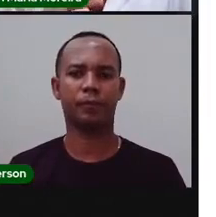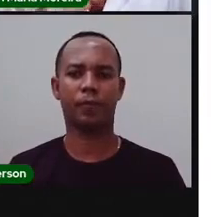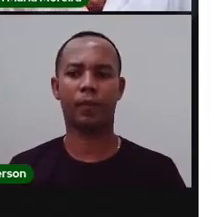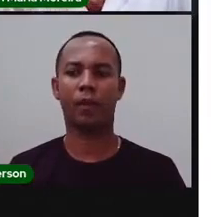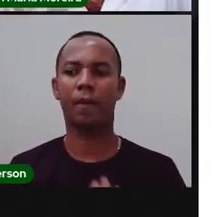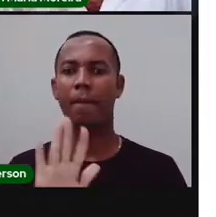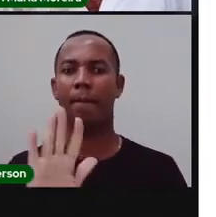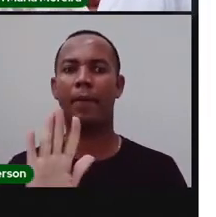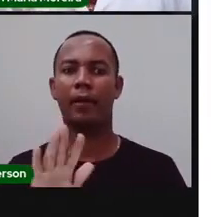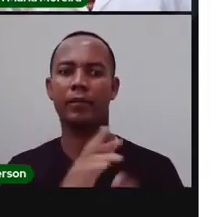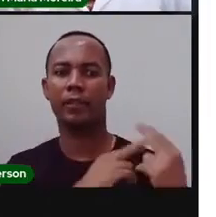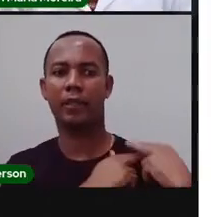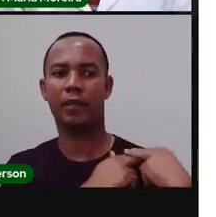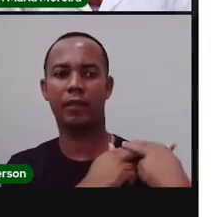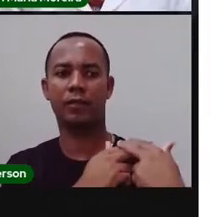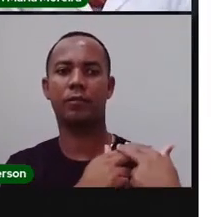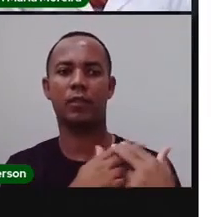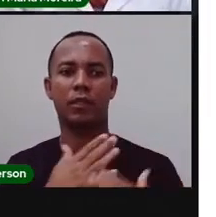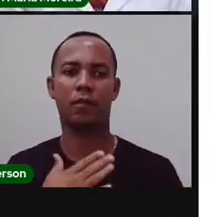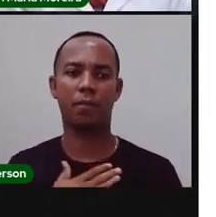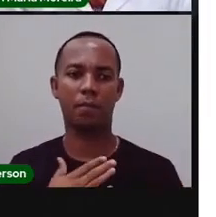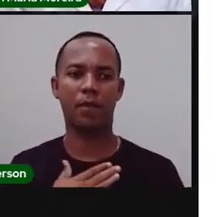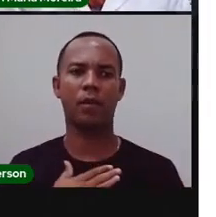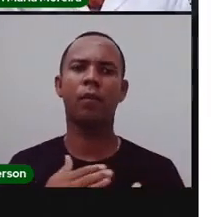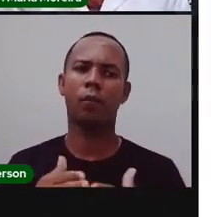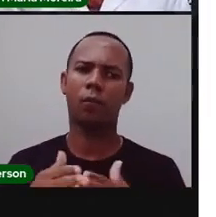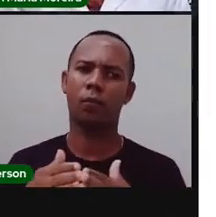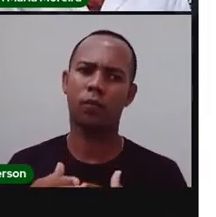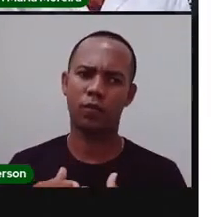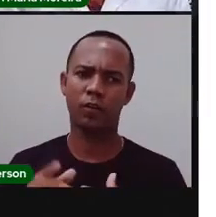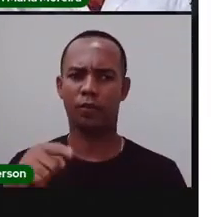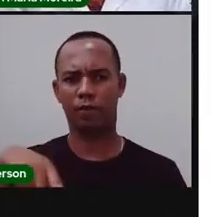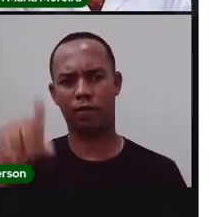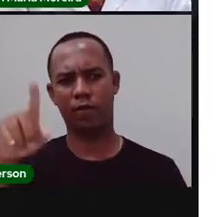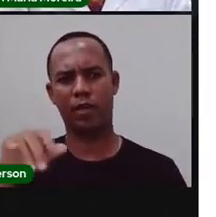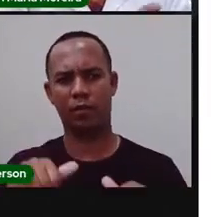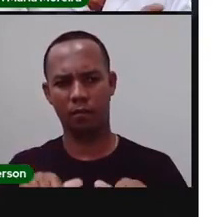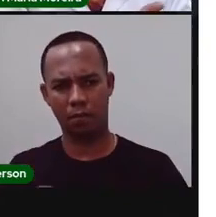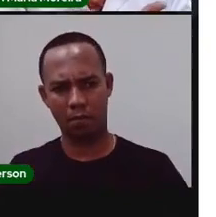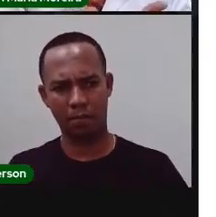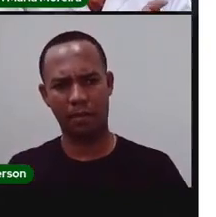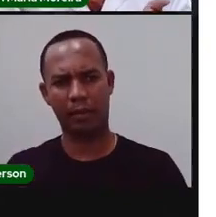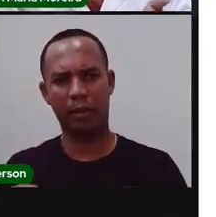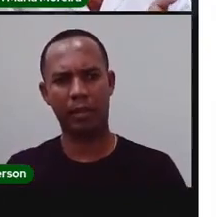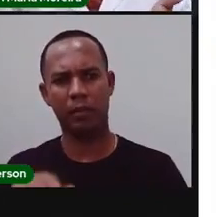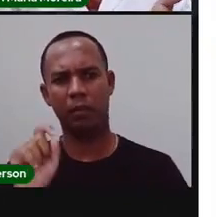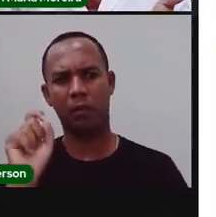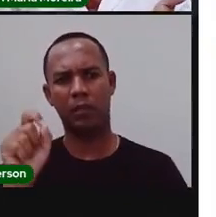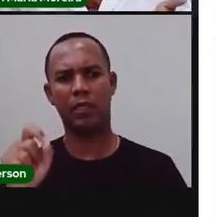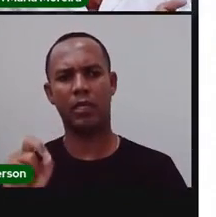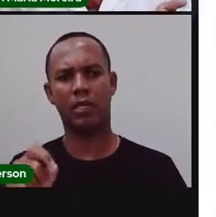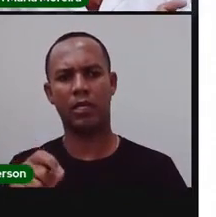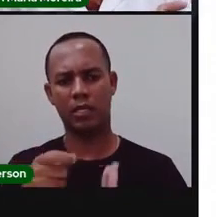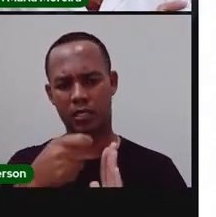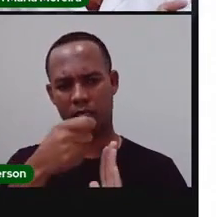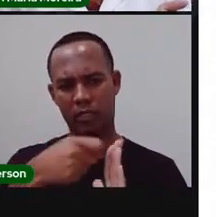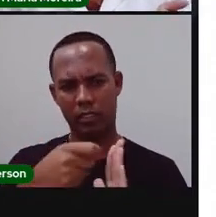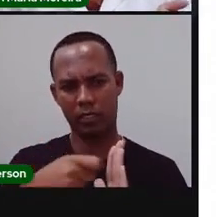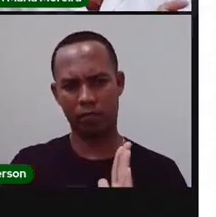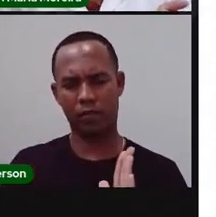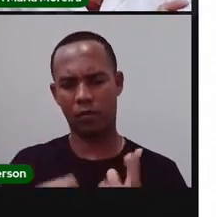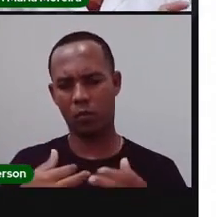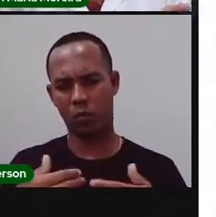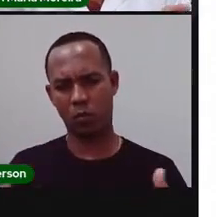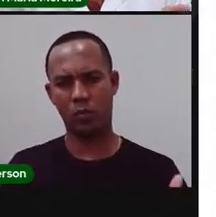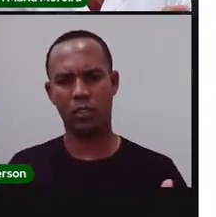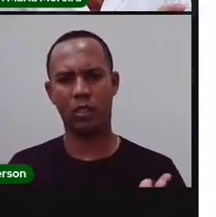O meu responsável me pediu que eu fosse ao mercado e aí ele fez o quê? Um bilhete com as coisas